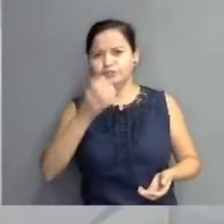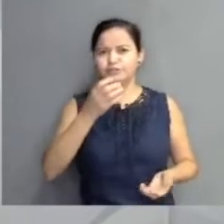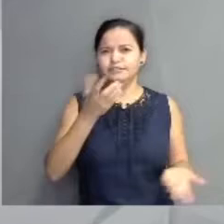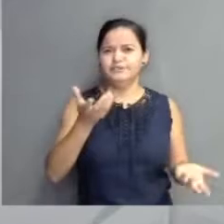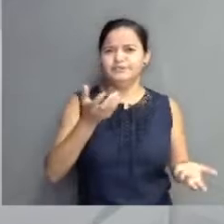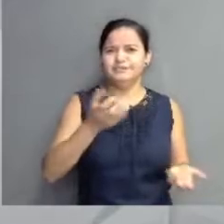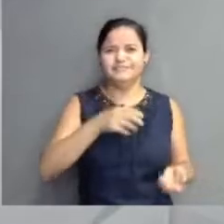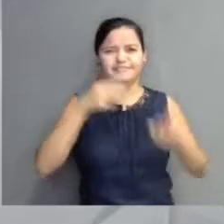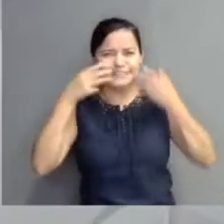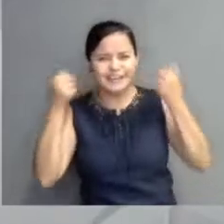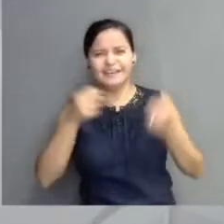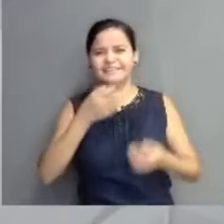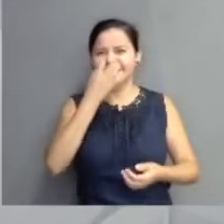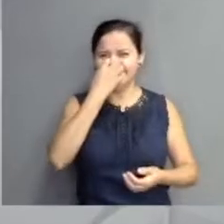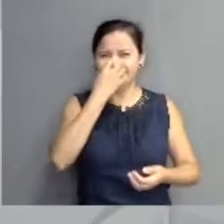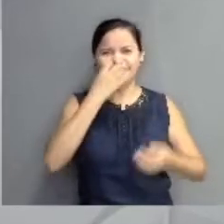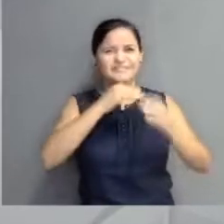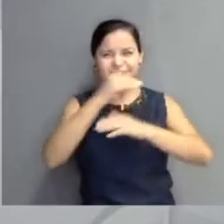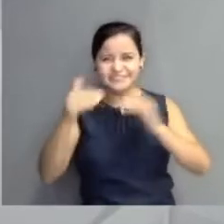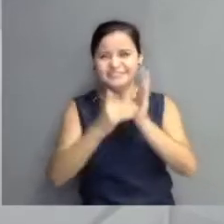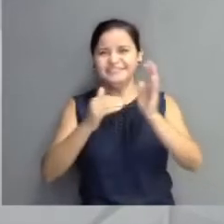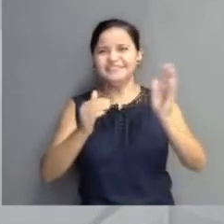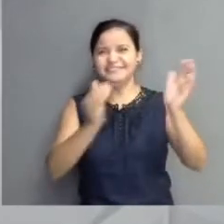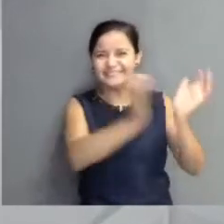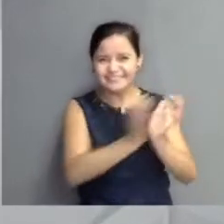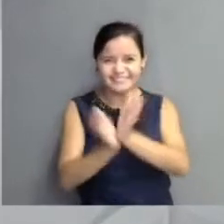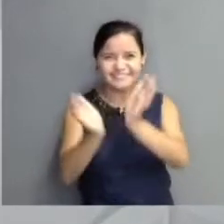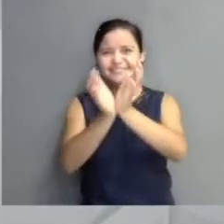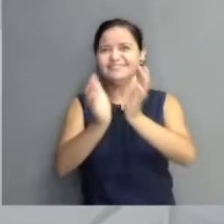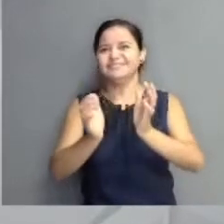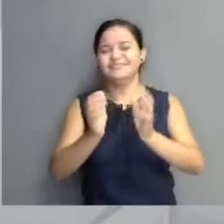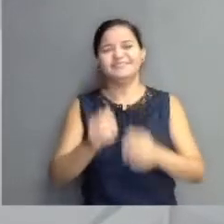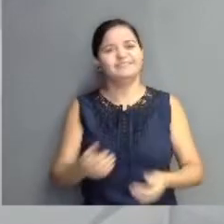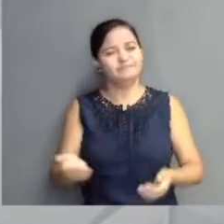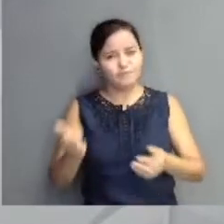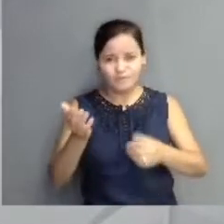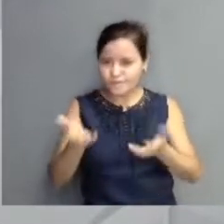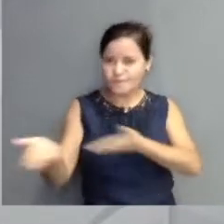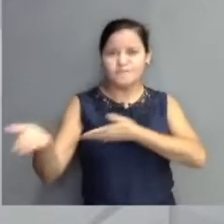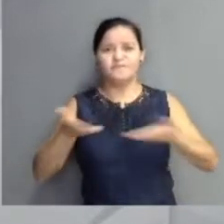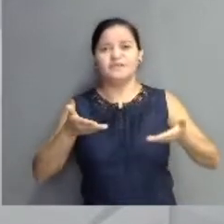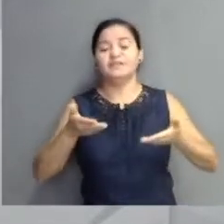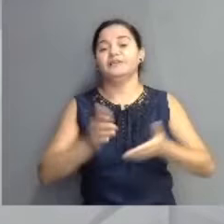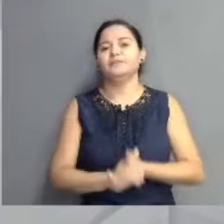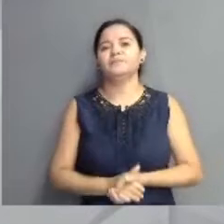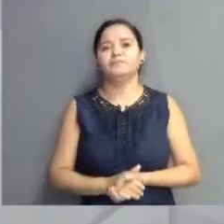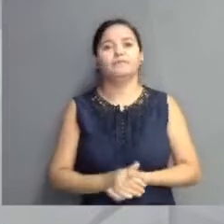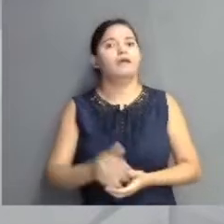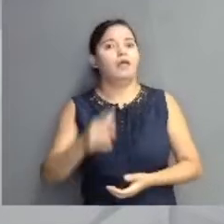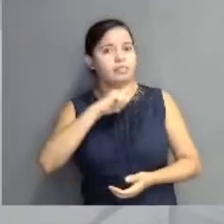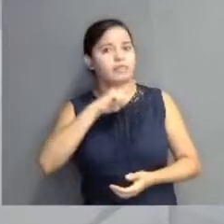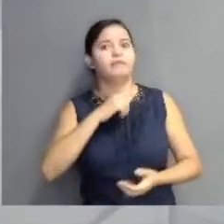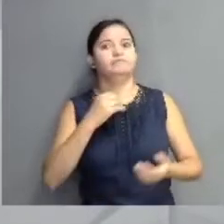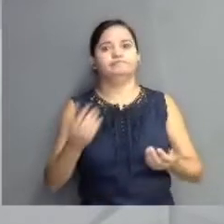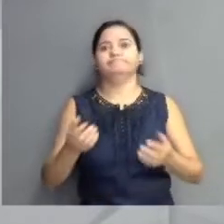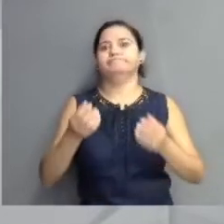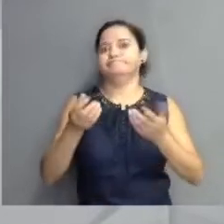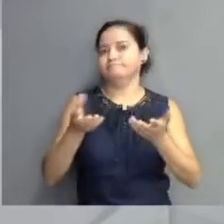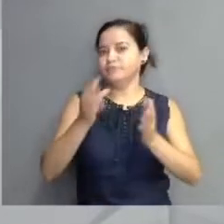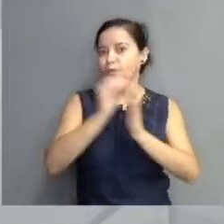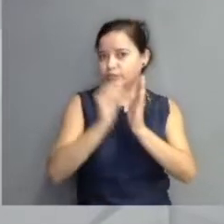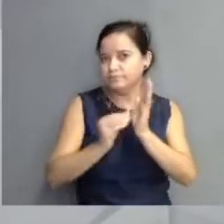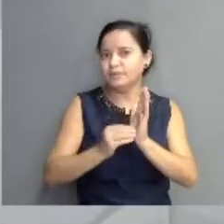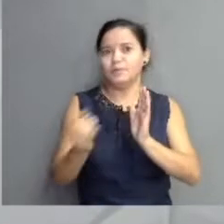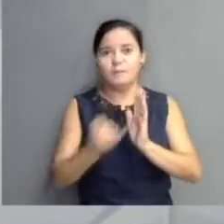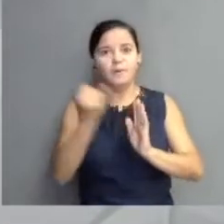papagaio, o periquito, toda a comunidade, porque esse assunto ele é de uma relevância ímpar, singular para transformar a tua vida. Para